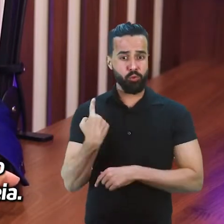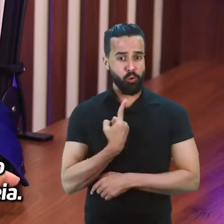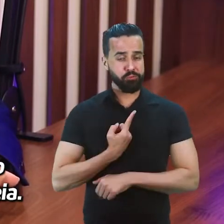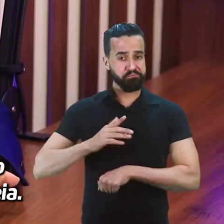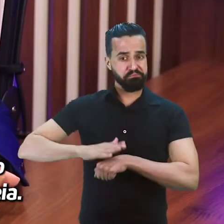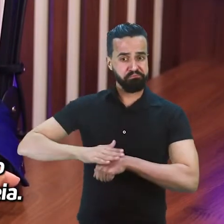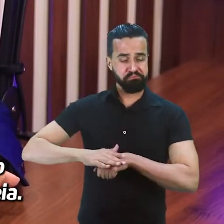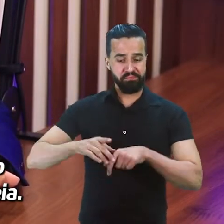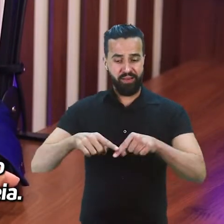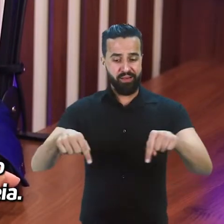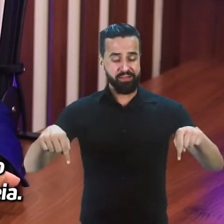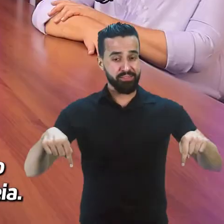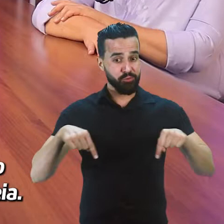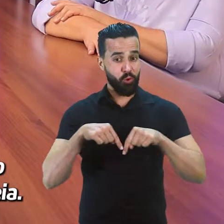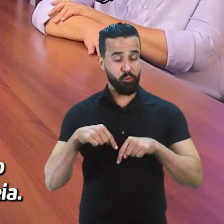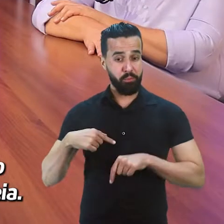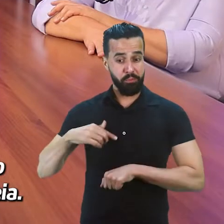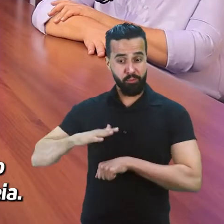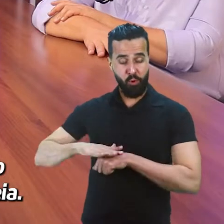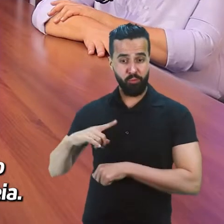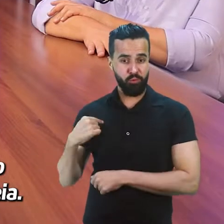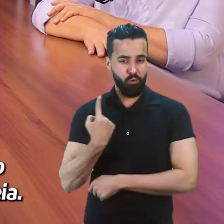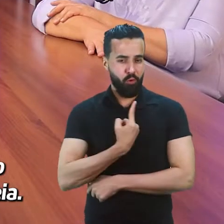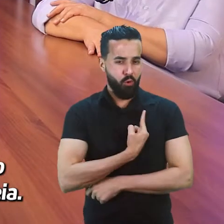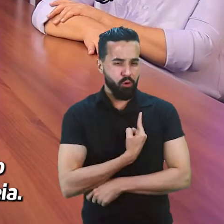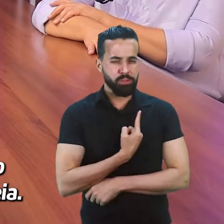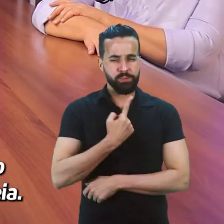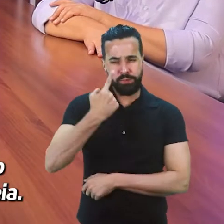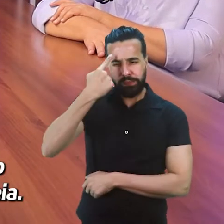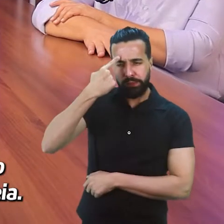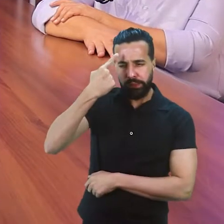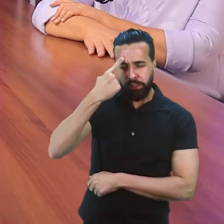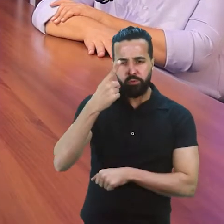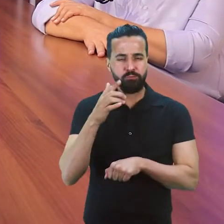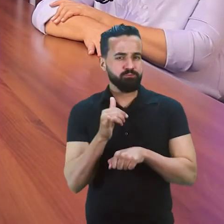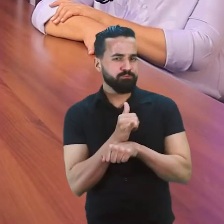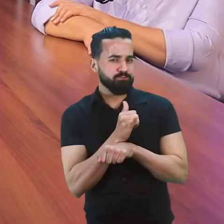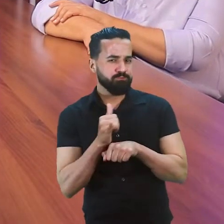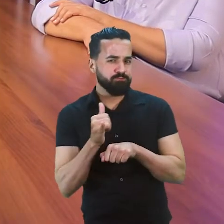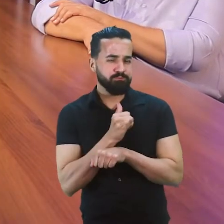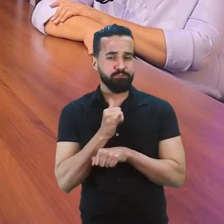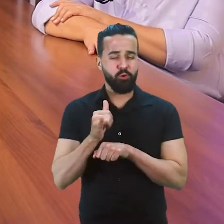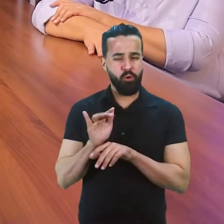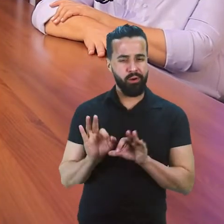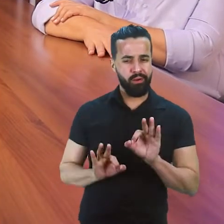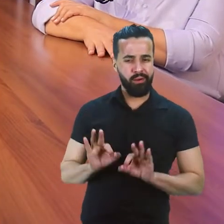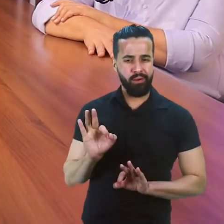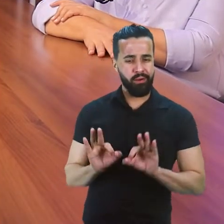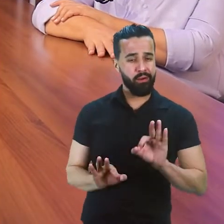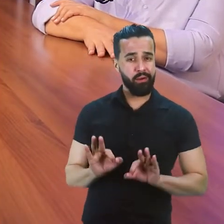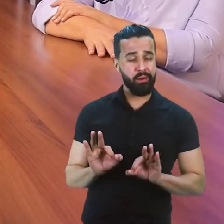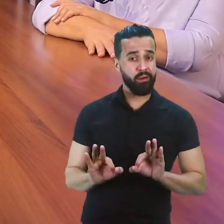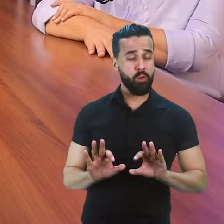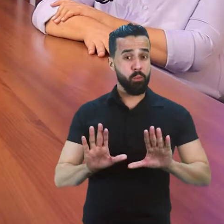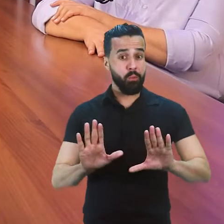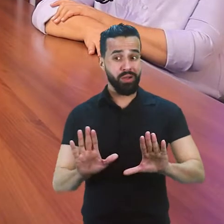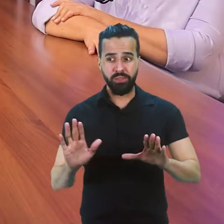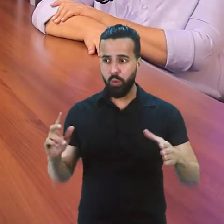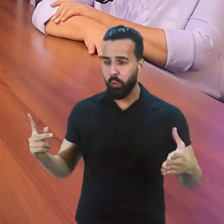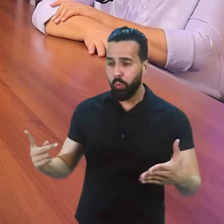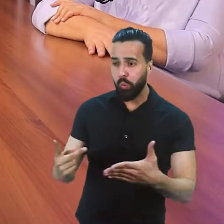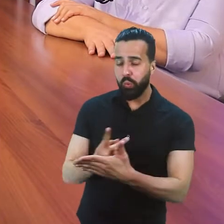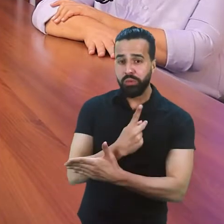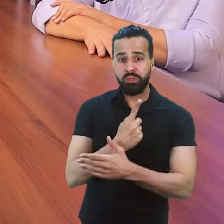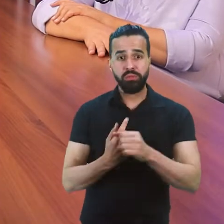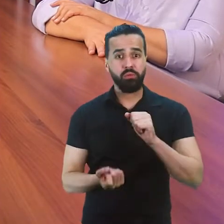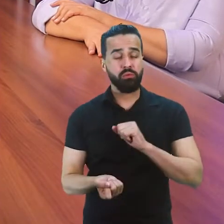de abrir um escritório nosso. Amadurecendo a ideia, mas aconteceu um fato que a gente teve que